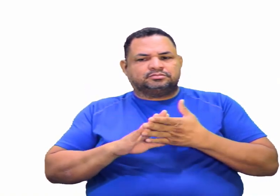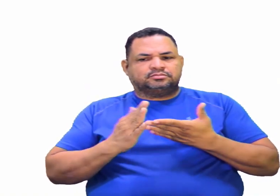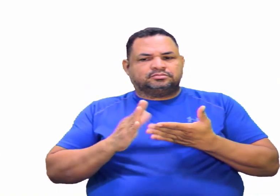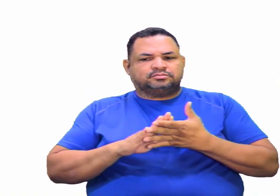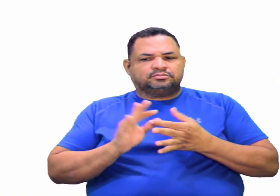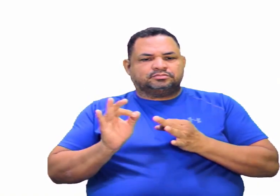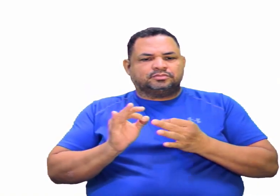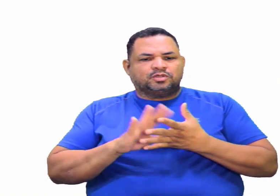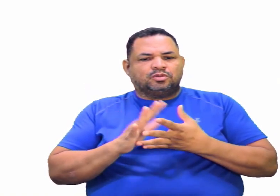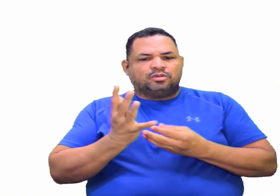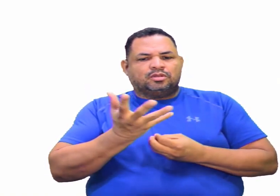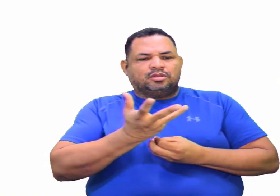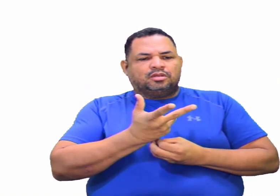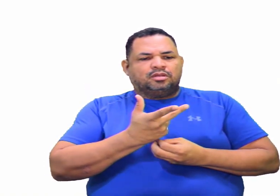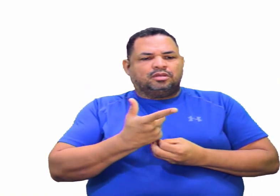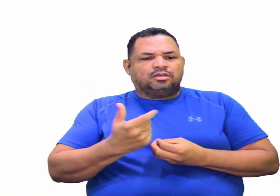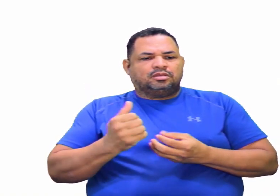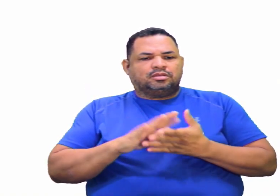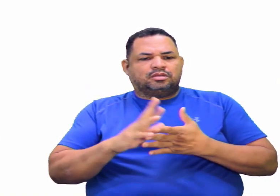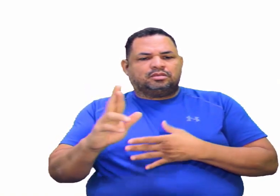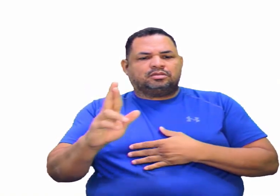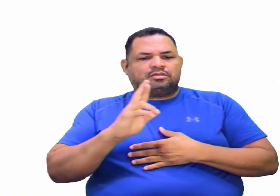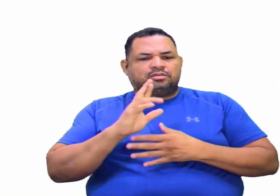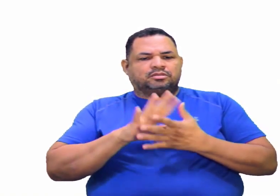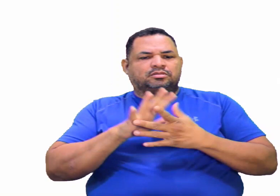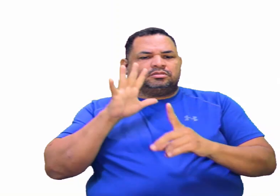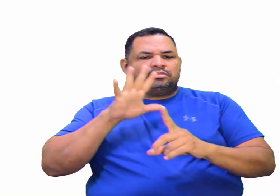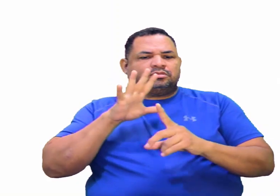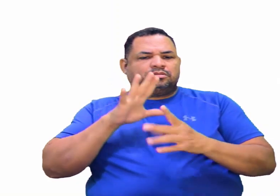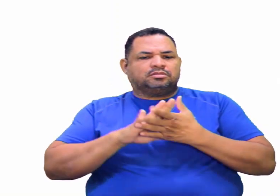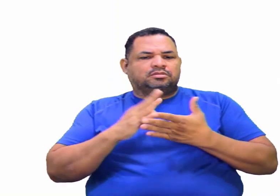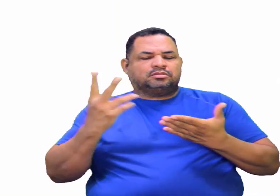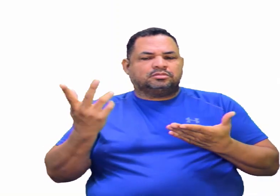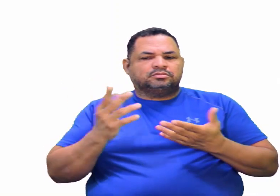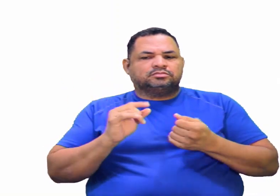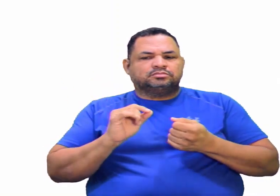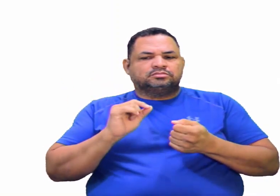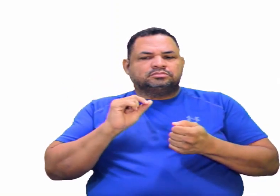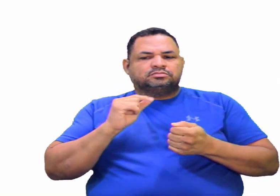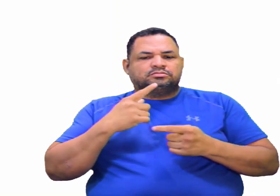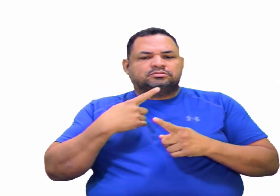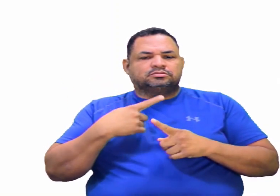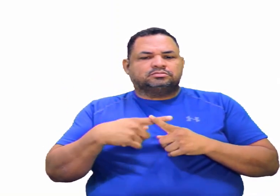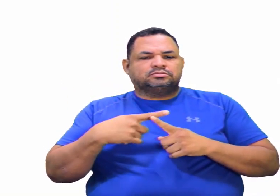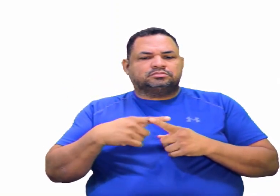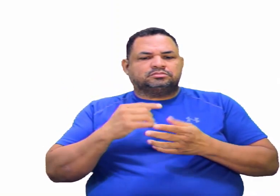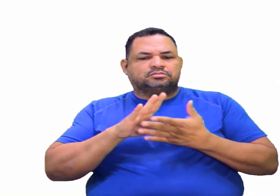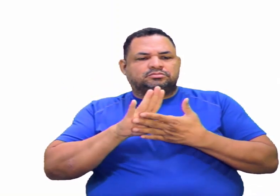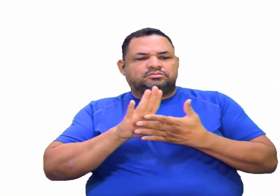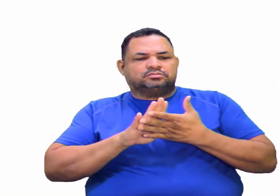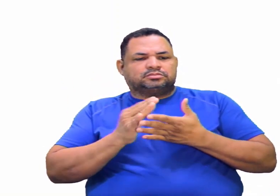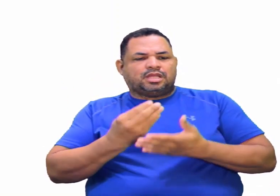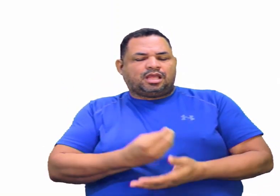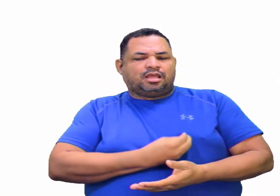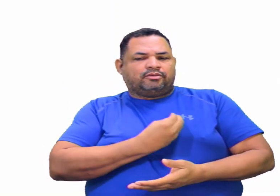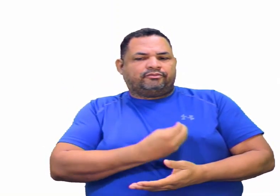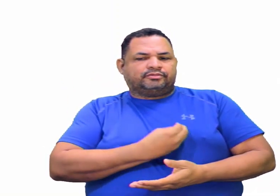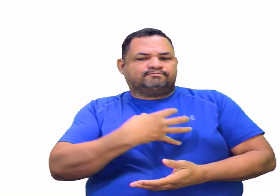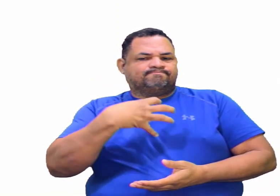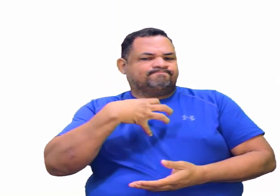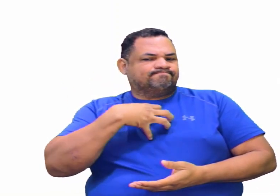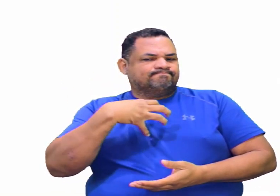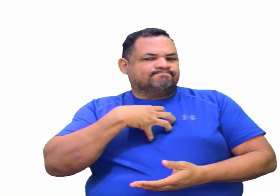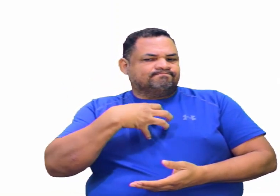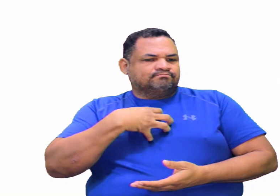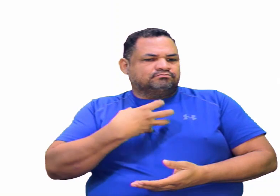representavam formas de arte que resultam do impacto causado pela expressão da vida